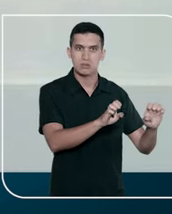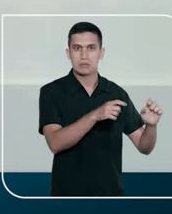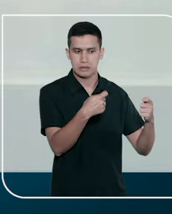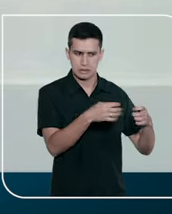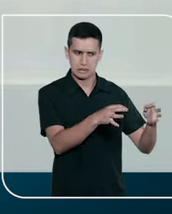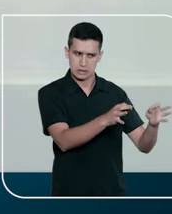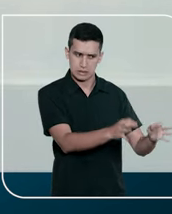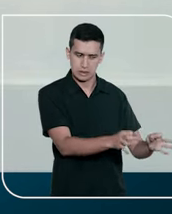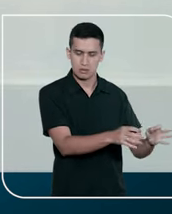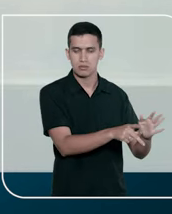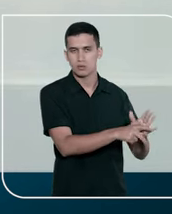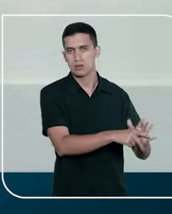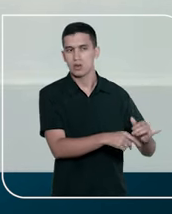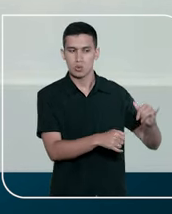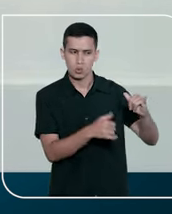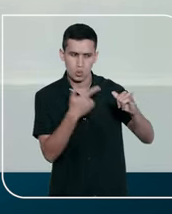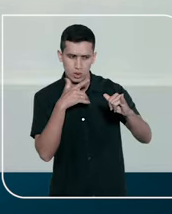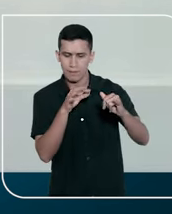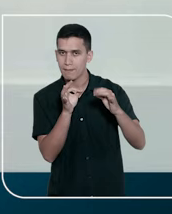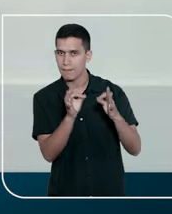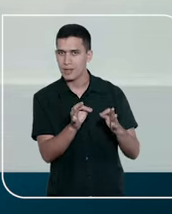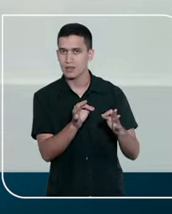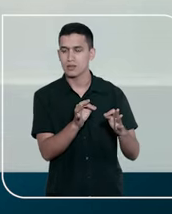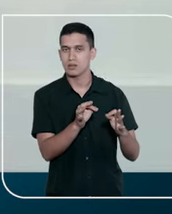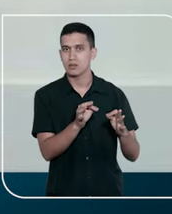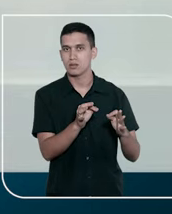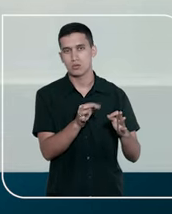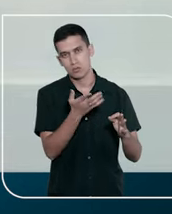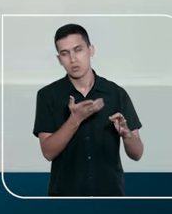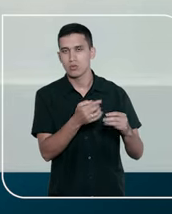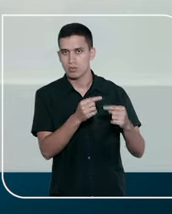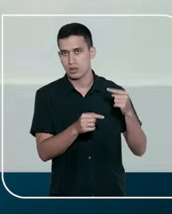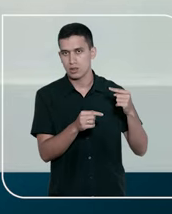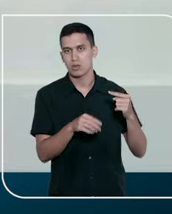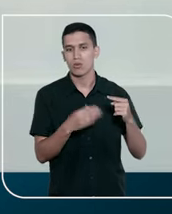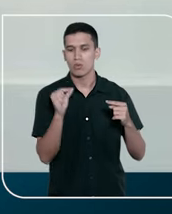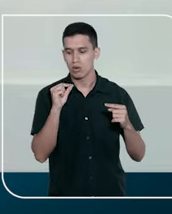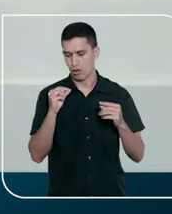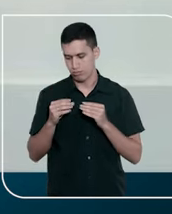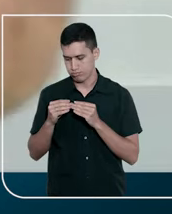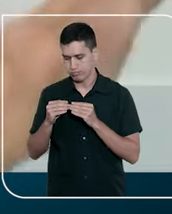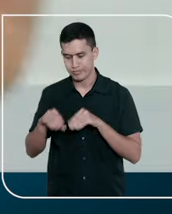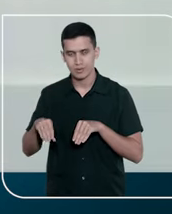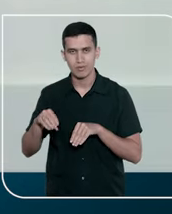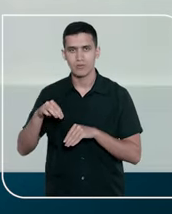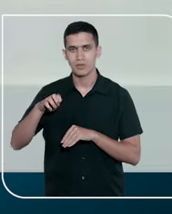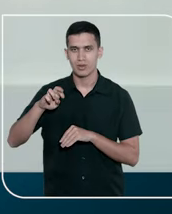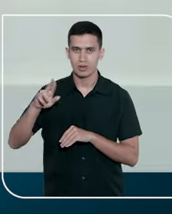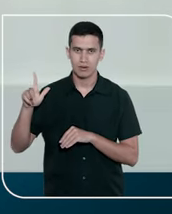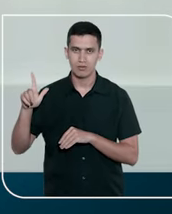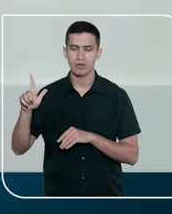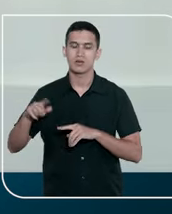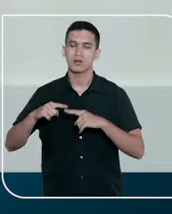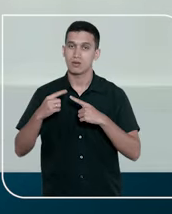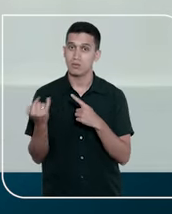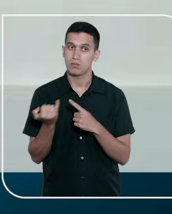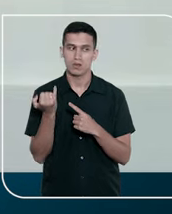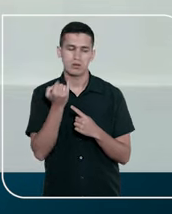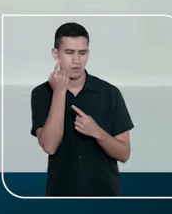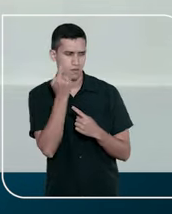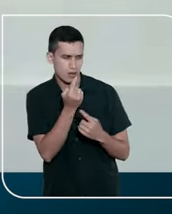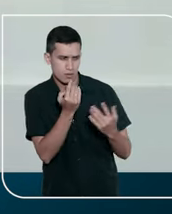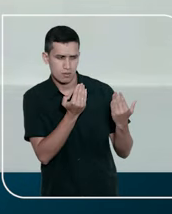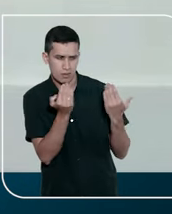aviação, não se aplicaria um dano moral. Então, eu acho que é importante fazer essa distinção por culpa